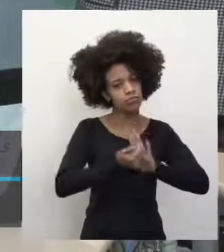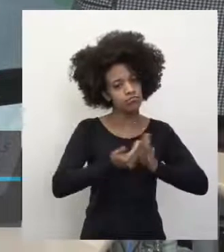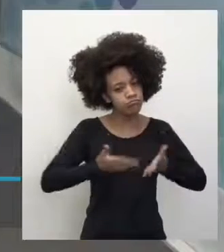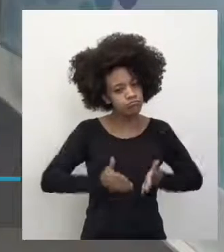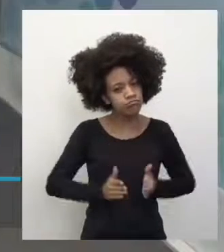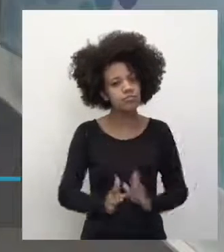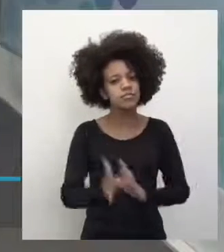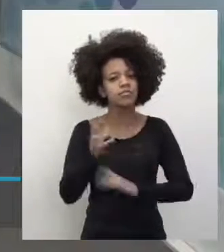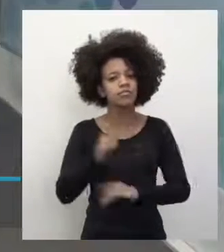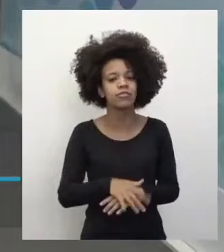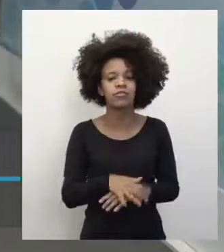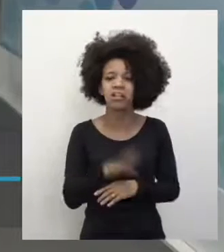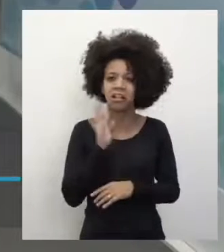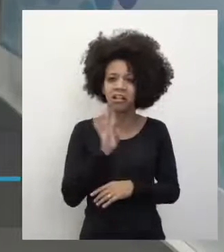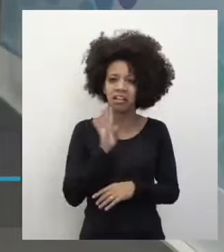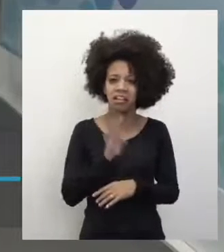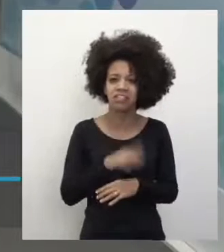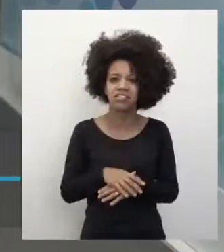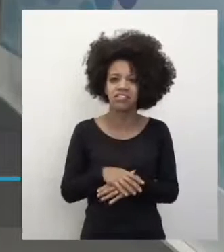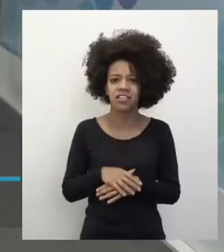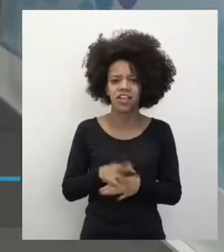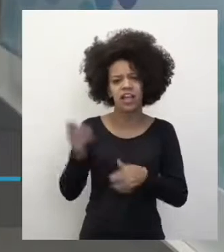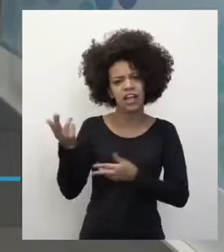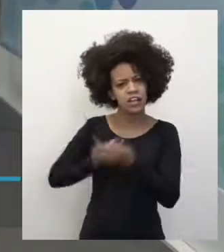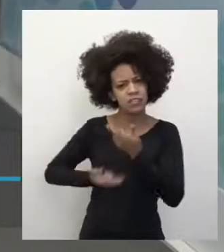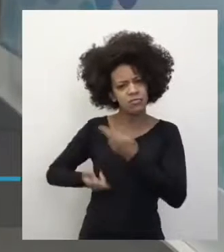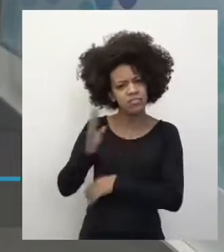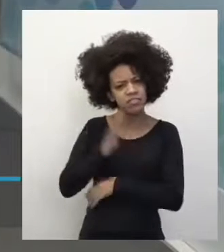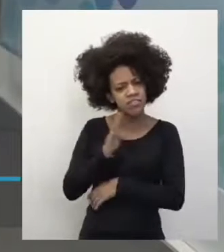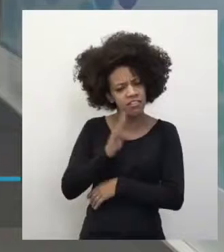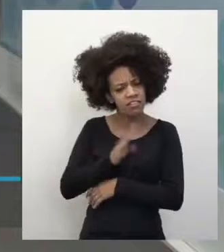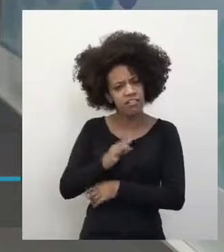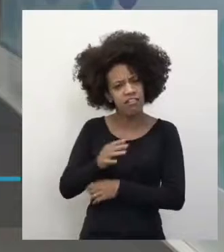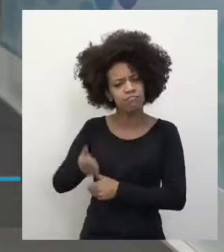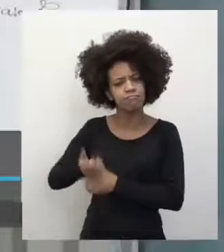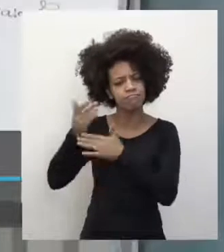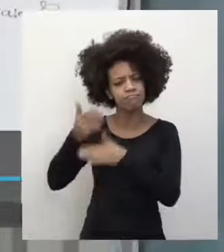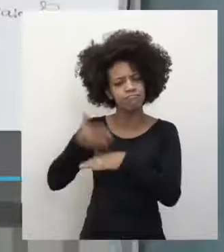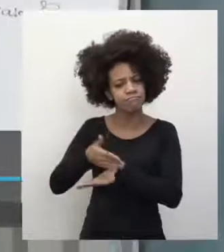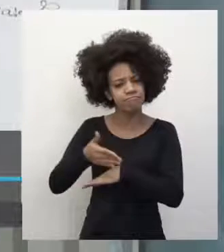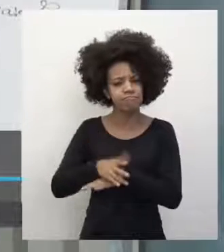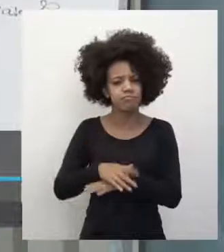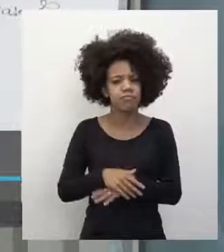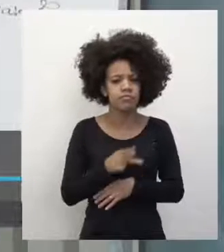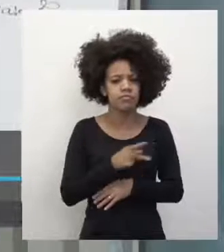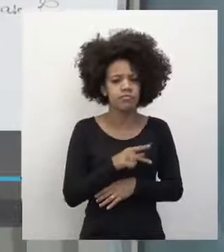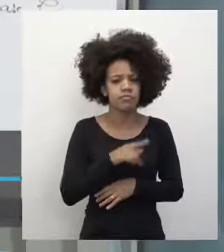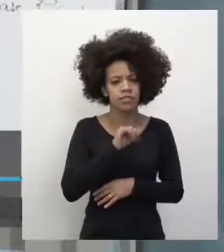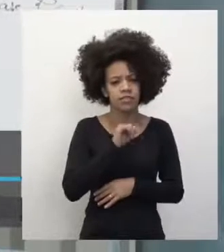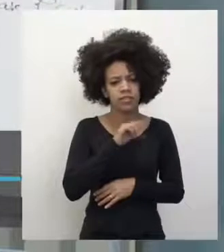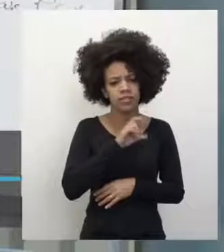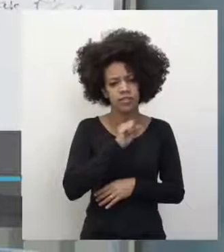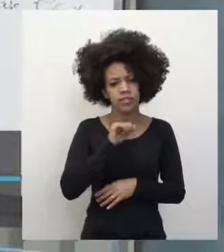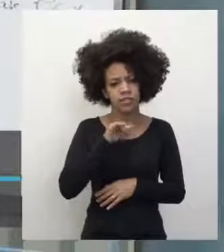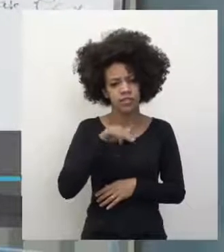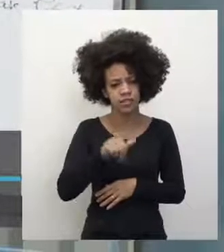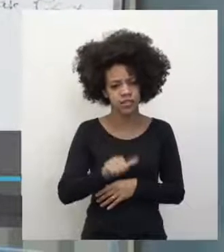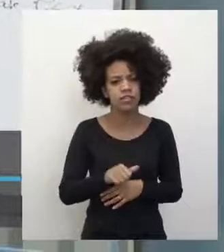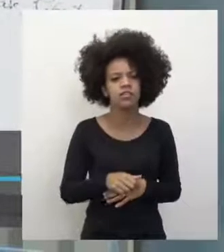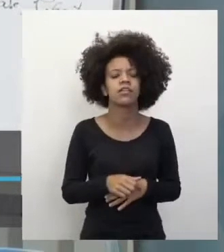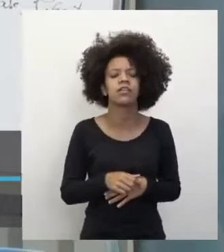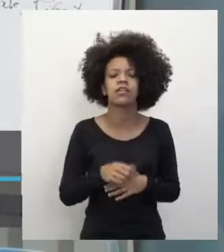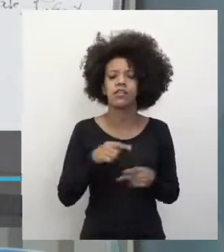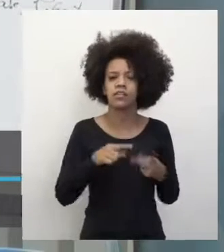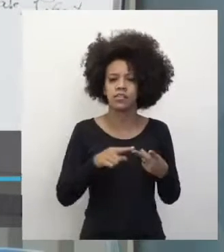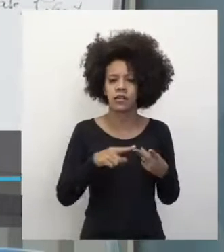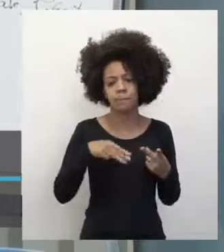Nossa, que legal, né? Legal, né? Muita interação bacana. Olha só, né? A professora Larissa e a professora Marta.